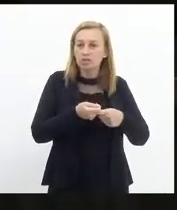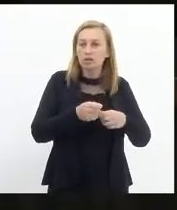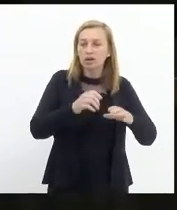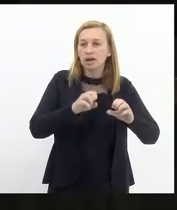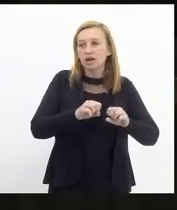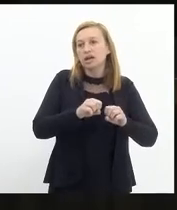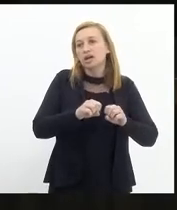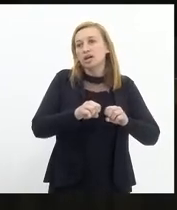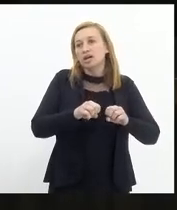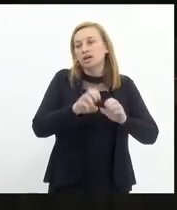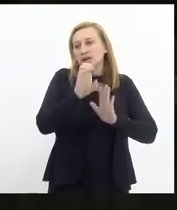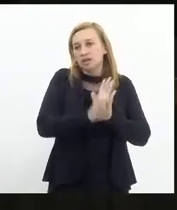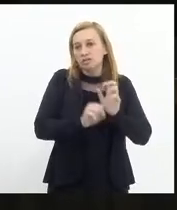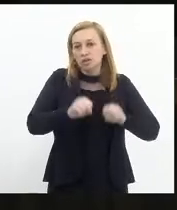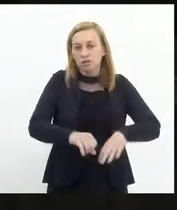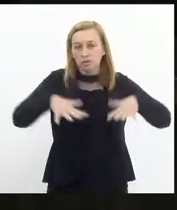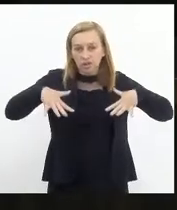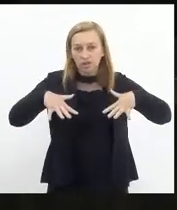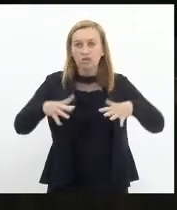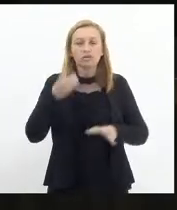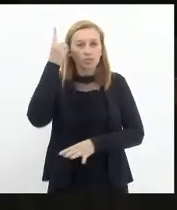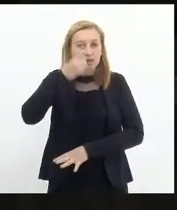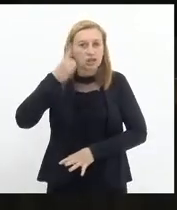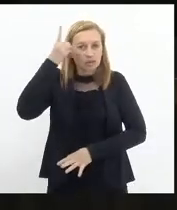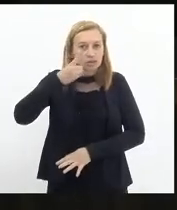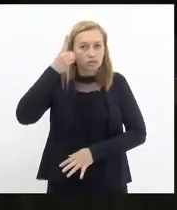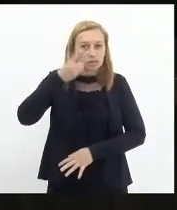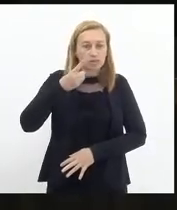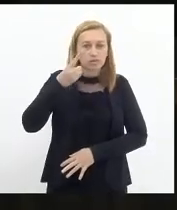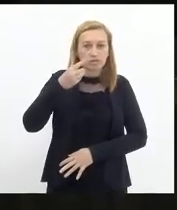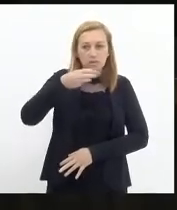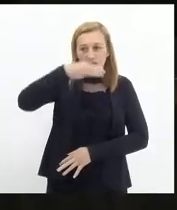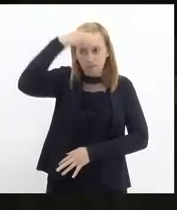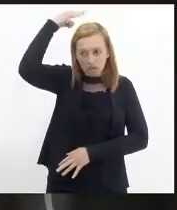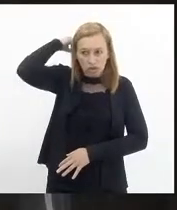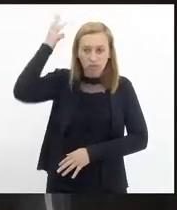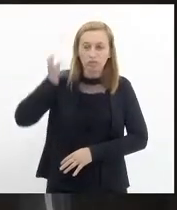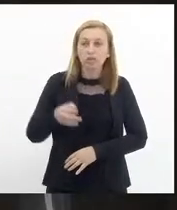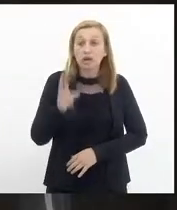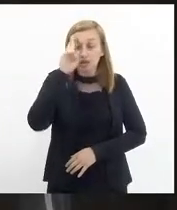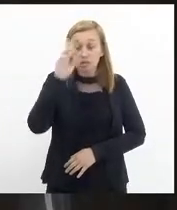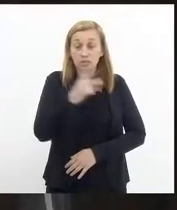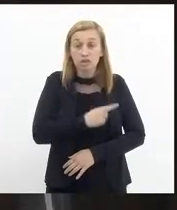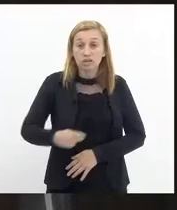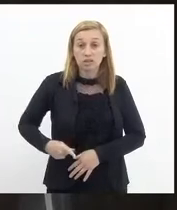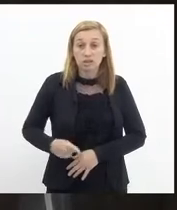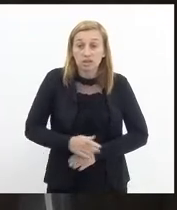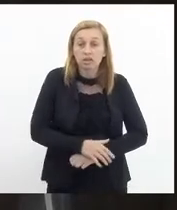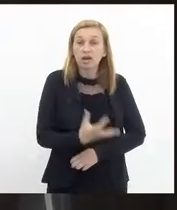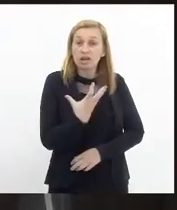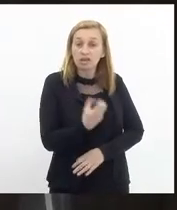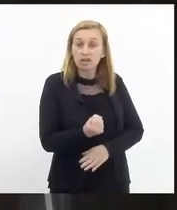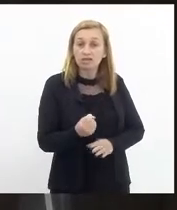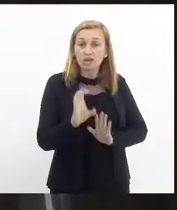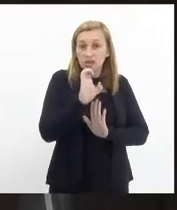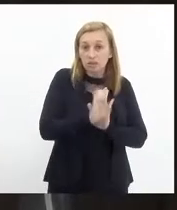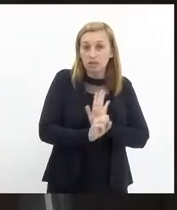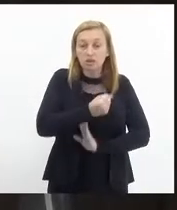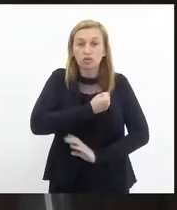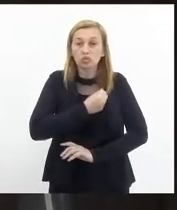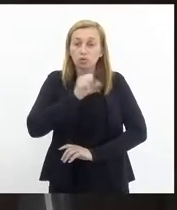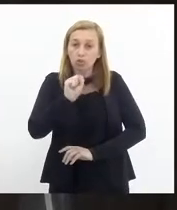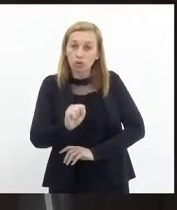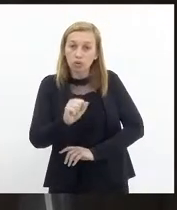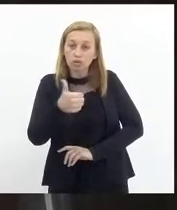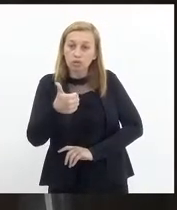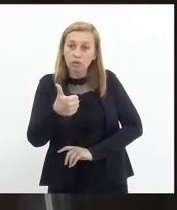emitir o parecer pela Comissão de Constituição e Justiça, deputado Márcio Pacheco. Senhor presidente, o parecer é favorável às emendas 8, 13